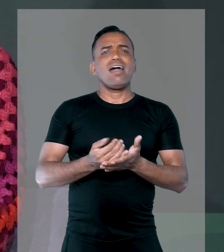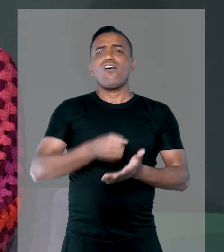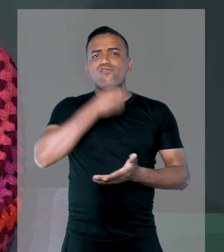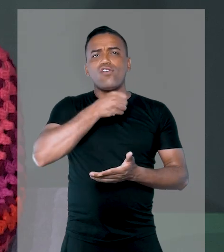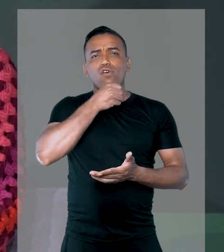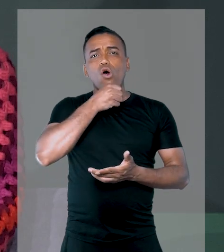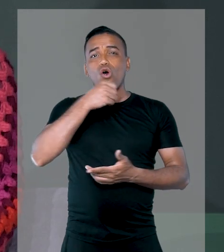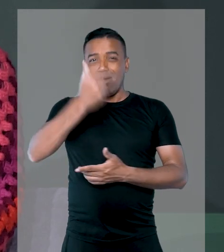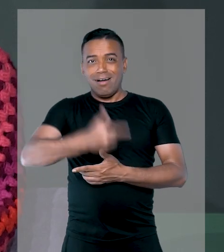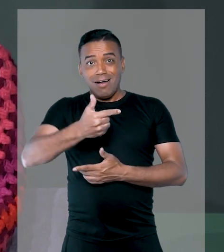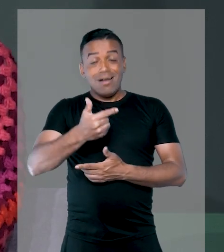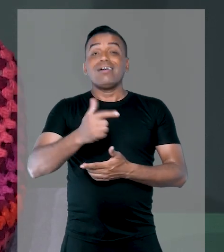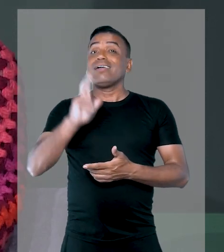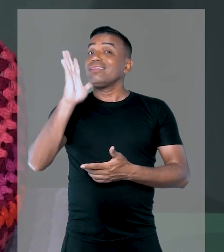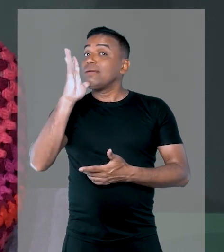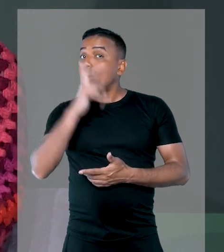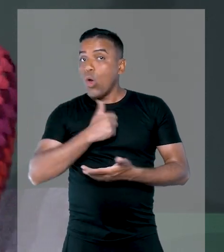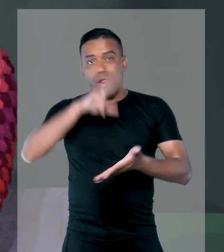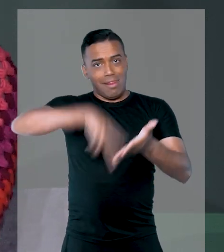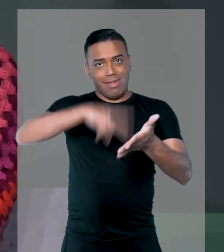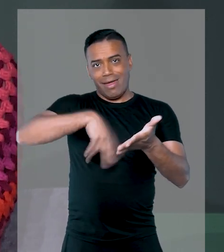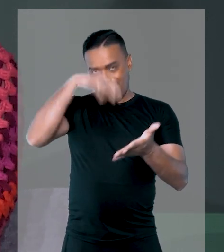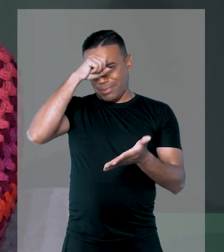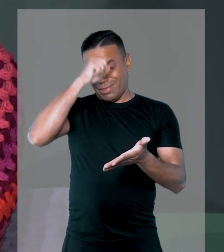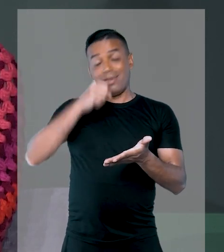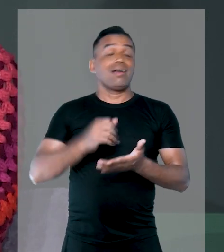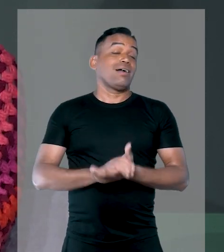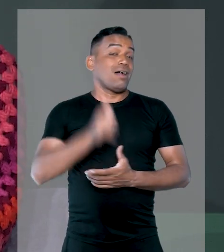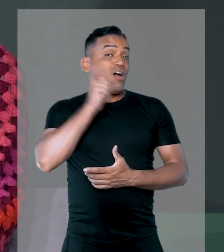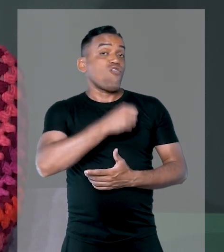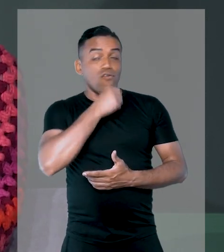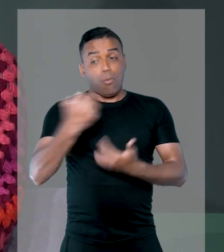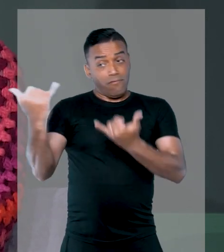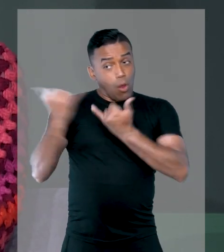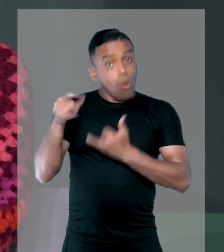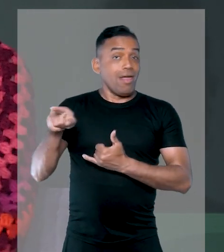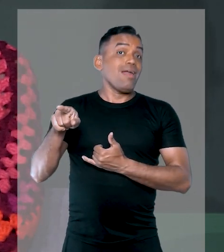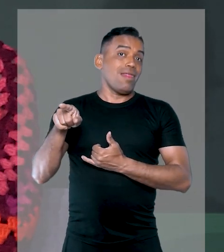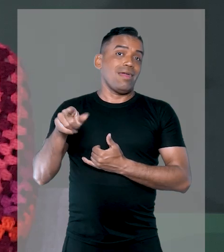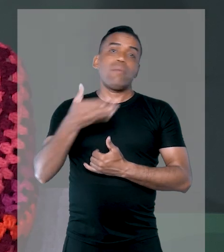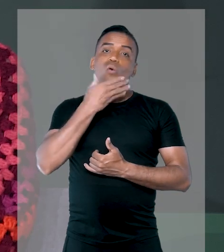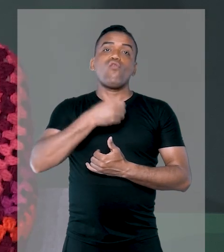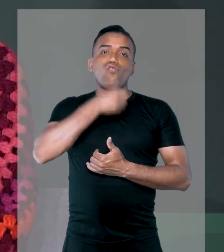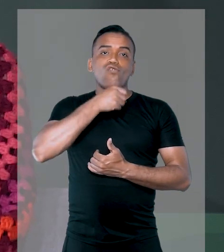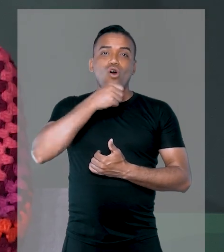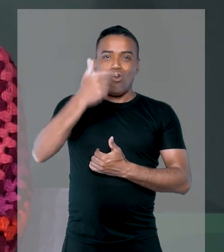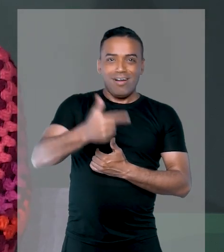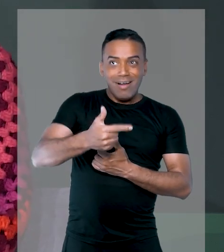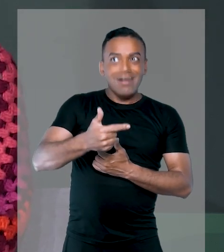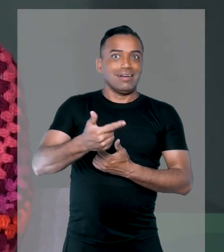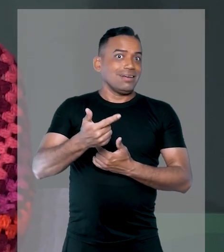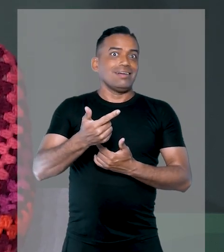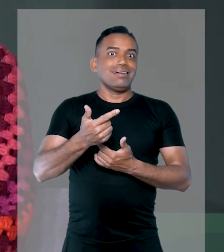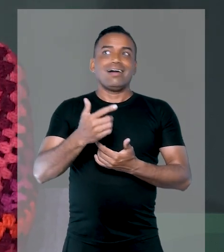que ele começou a ler mais tarde, porque minha avó ela sempre me falou que ele gostava muito de ler. E eu não sabia que ele tinha